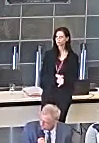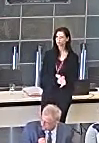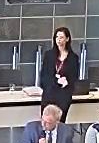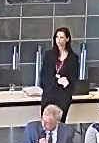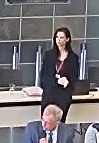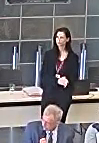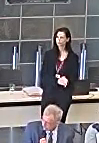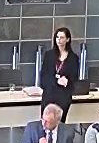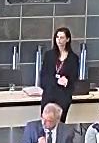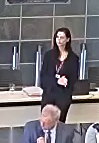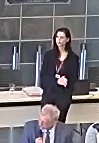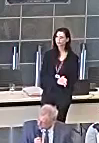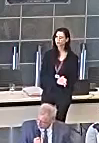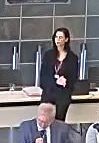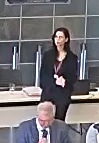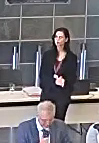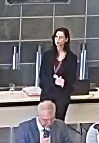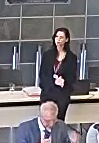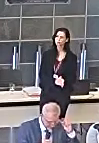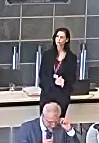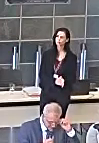fazer uso da palavra. Só quieto.